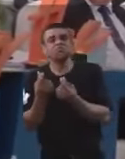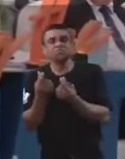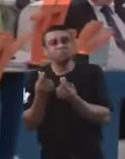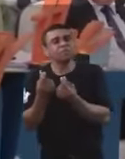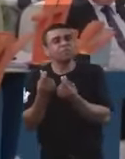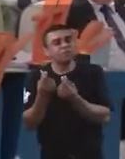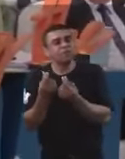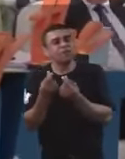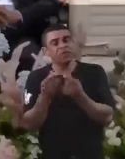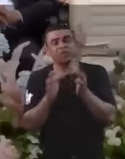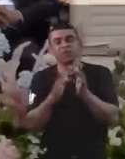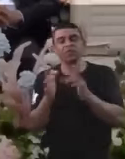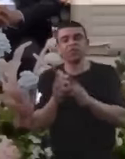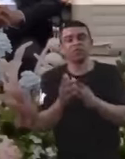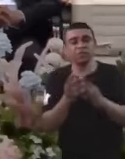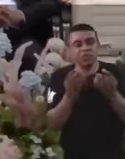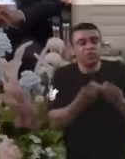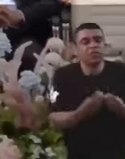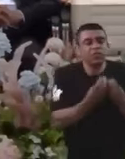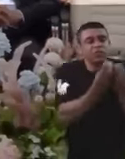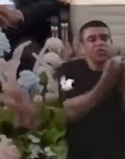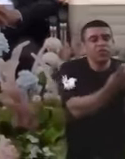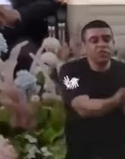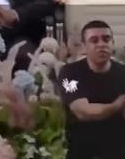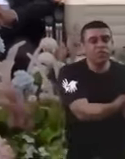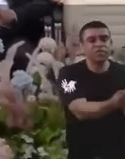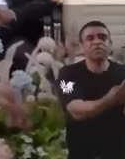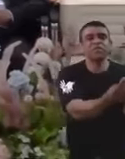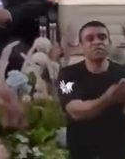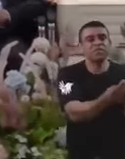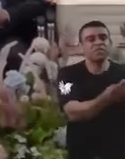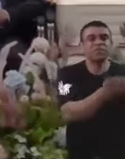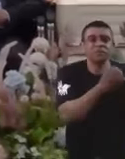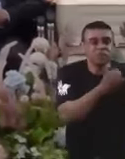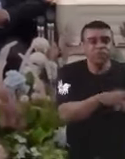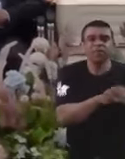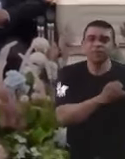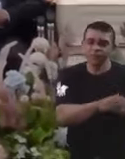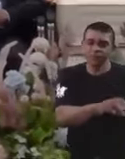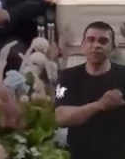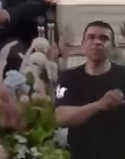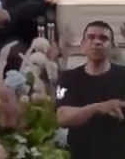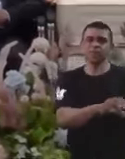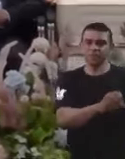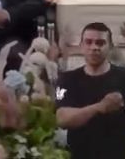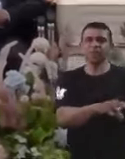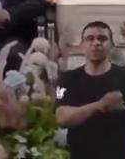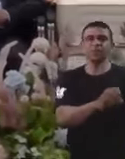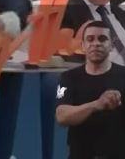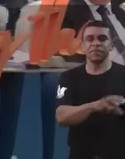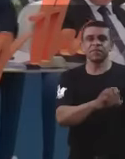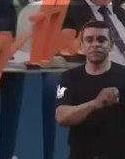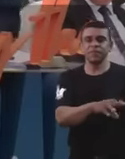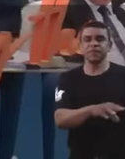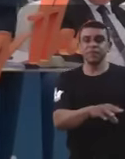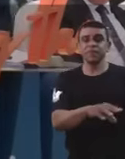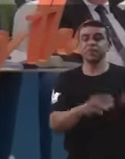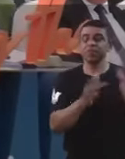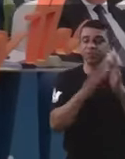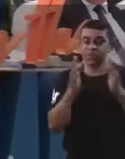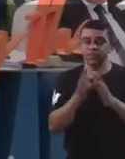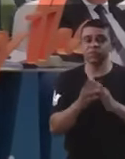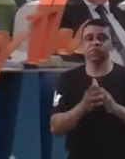teológica. Lógica, Jesus está engrossando as costas de quem quer